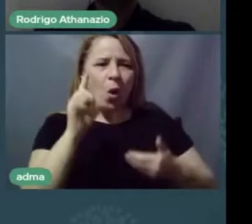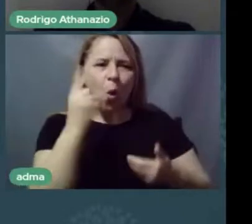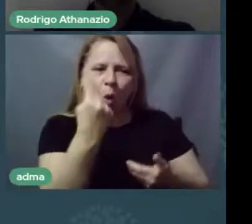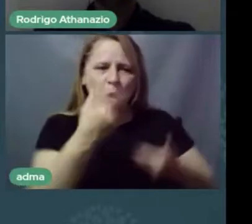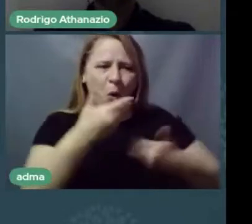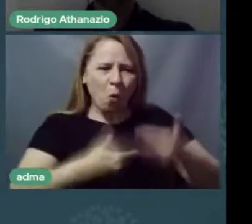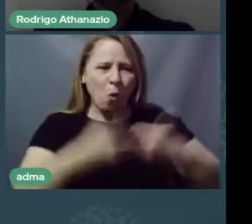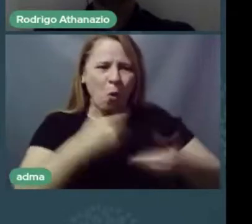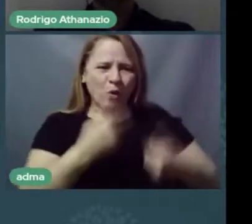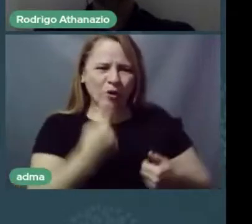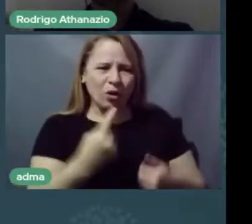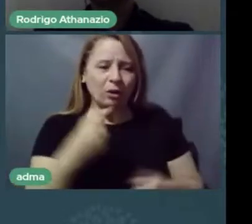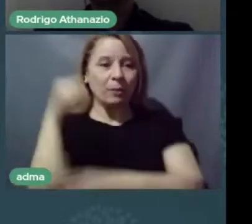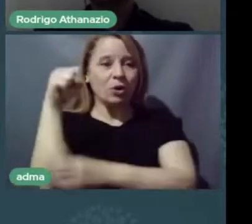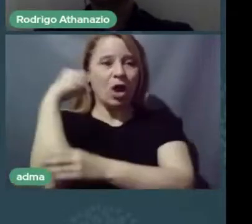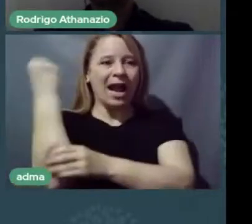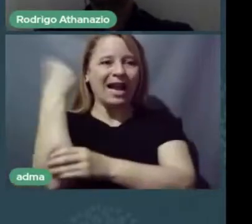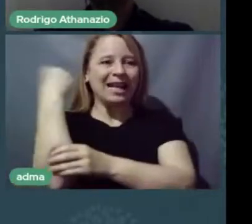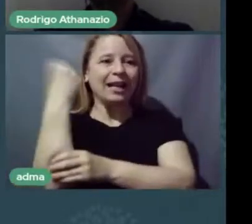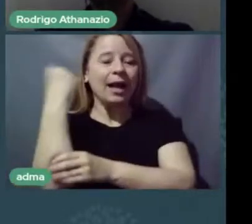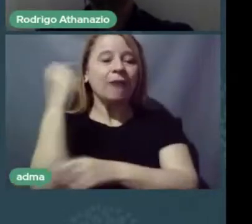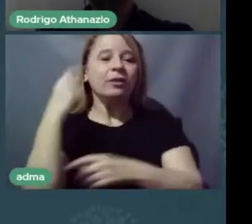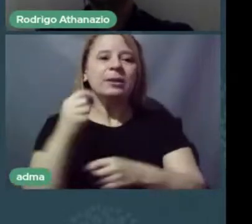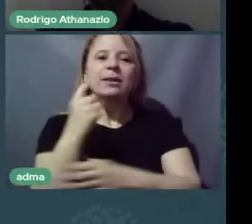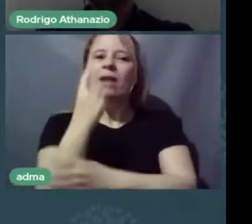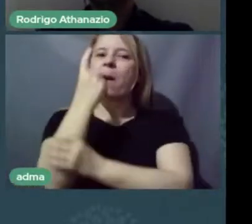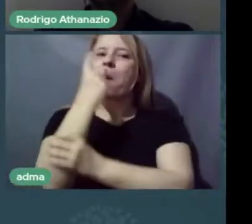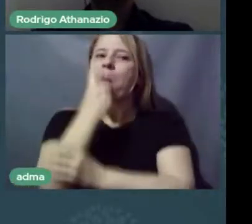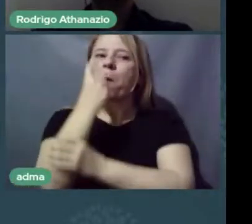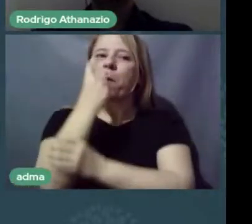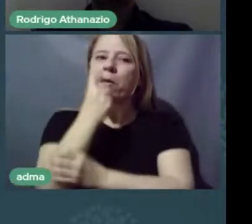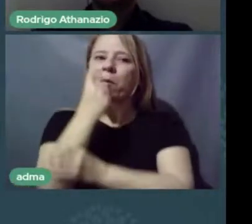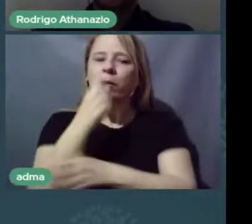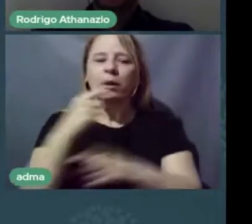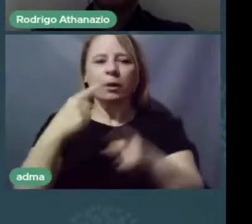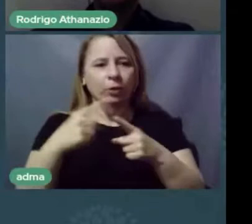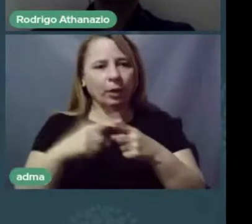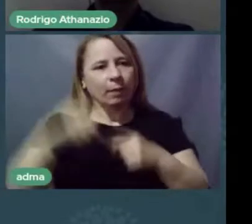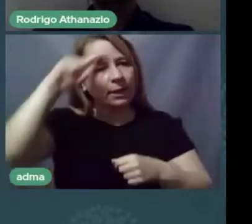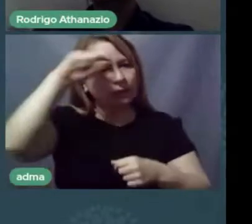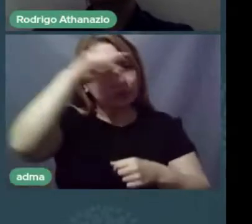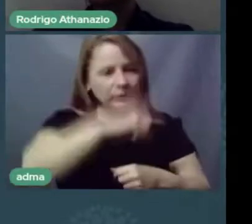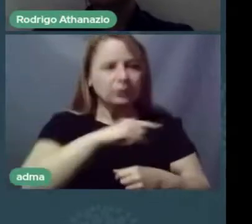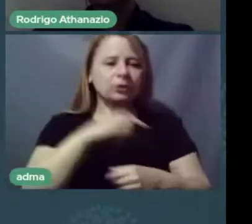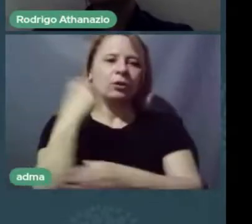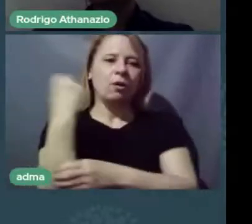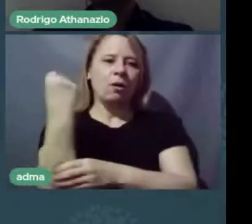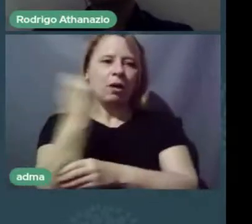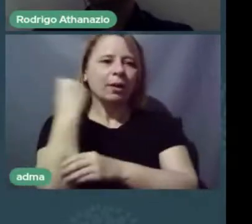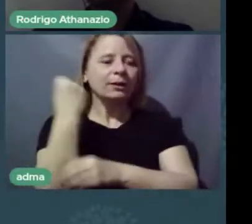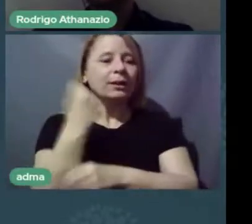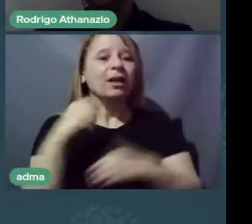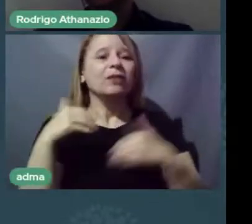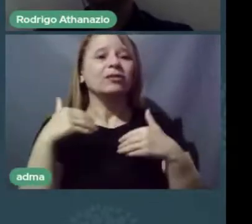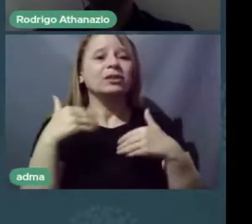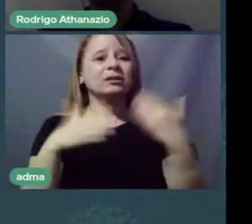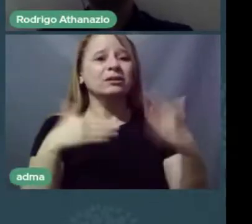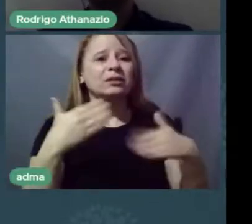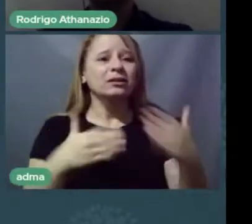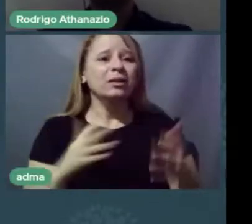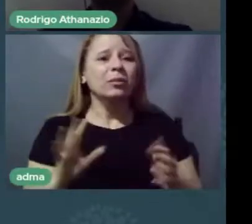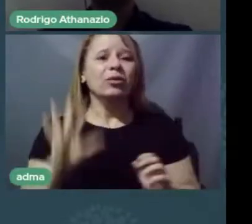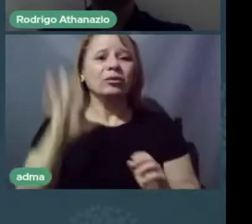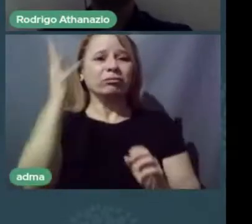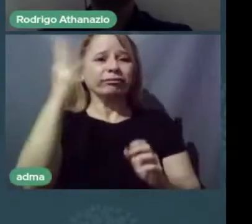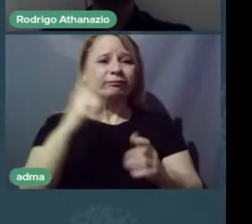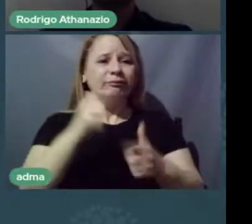grave precisava usar mais bombinha, porque tinha mais sintomas. E ele era mais grave, só que acabava tendo mais complicações,